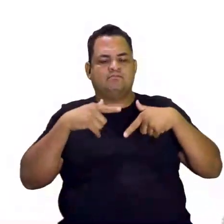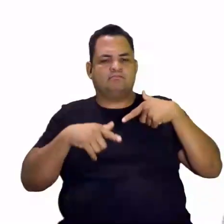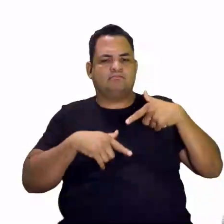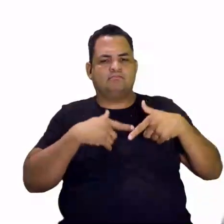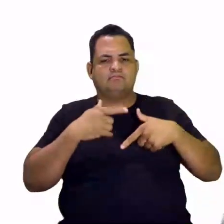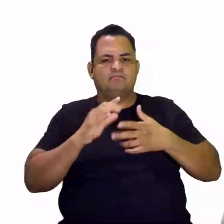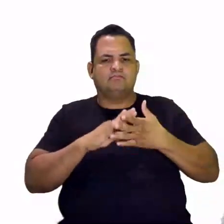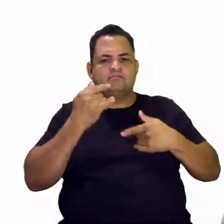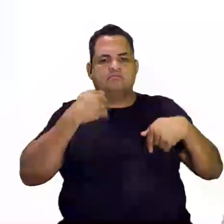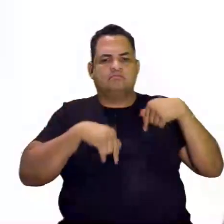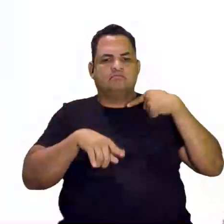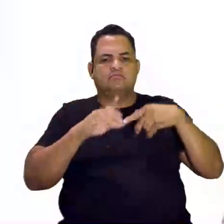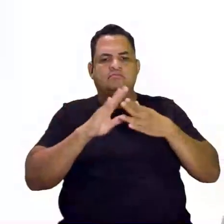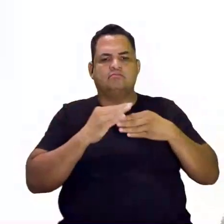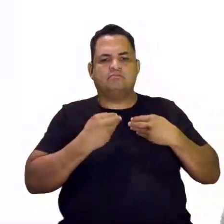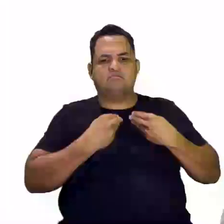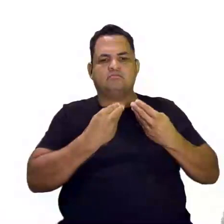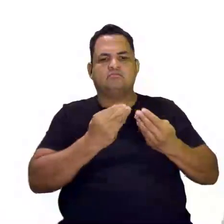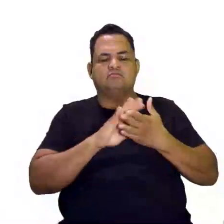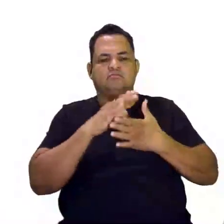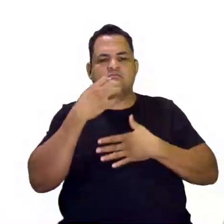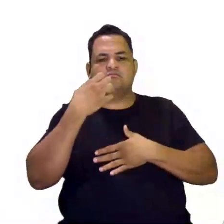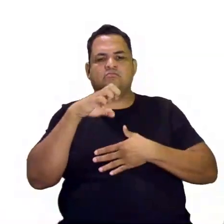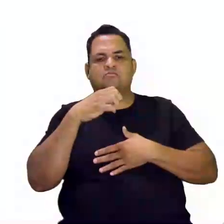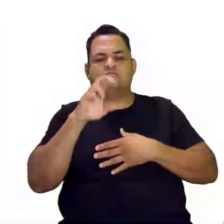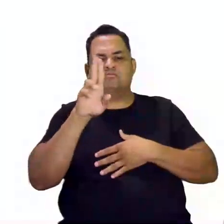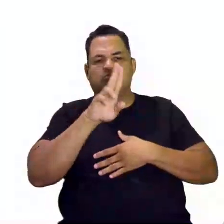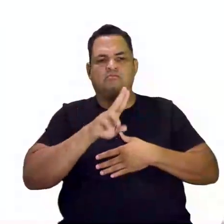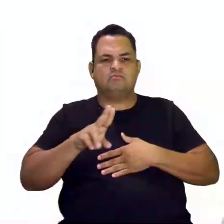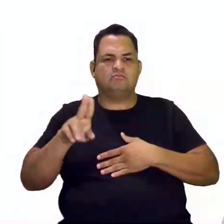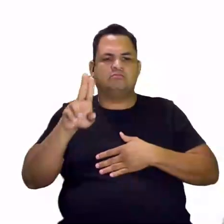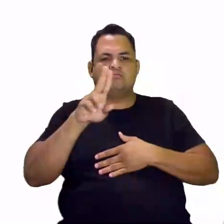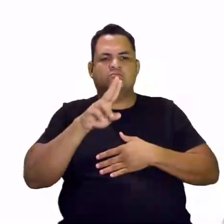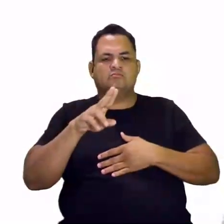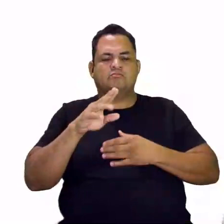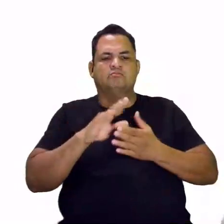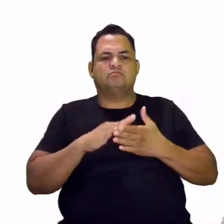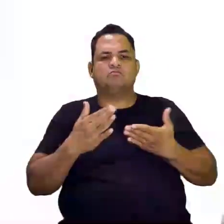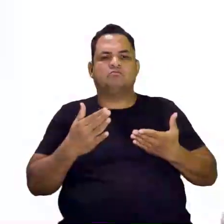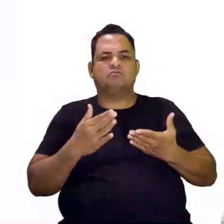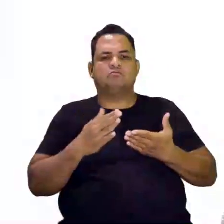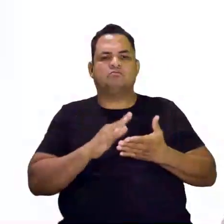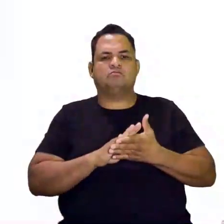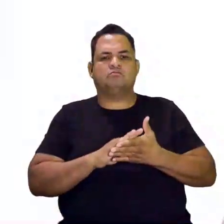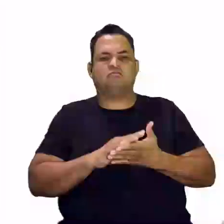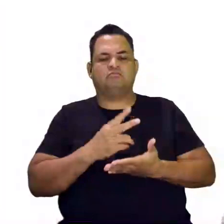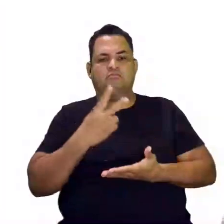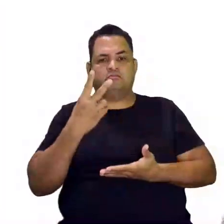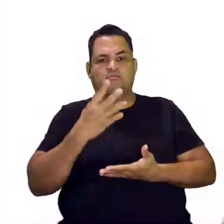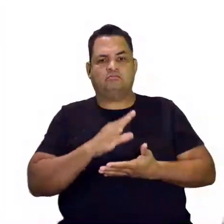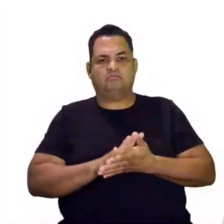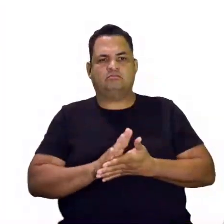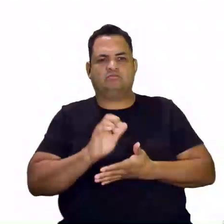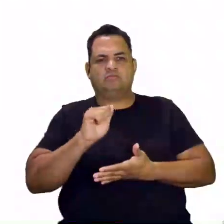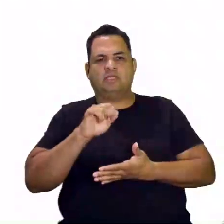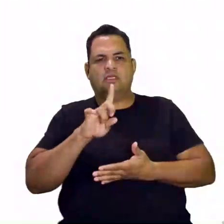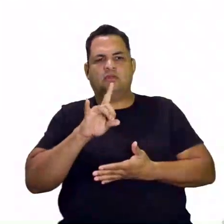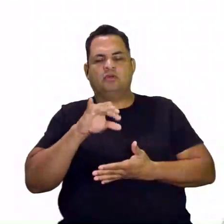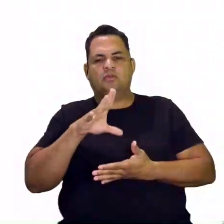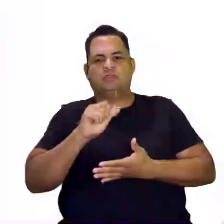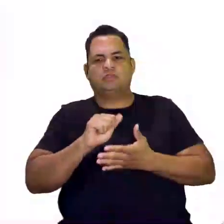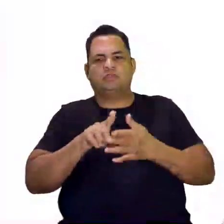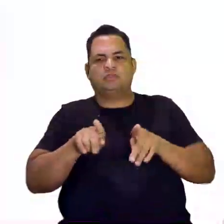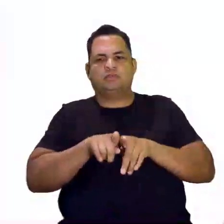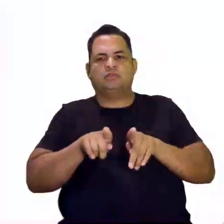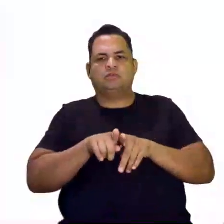elas forneciam energia. E essa energia era utilizada tanto por eles, aeróbios,